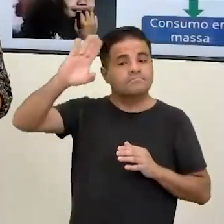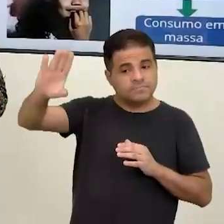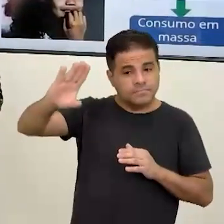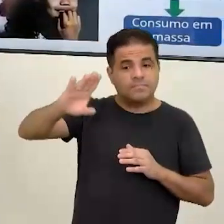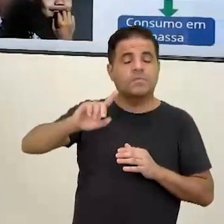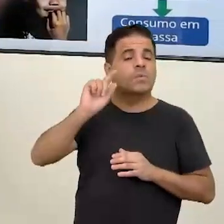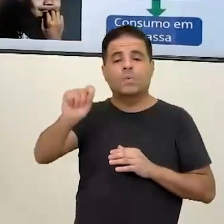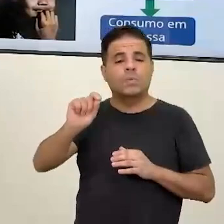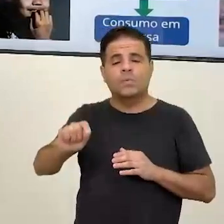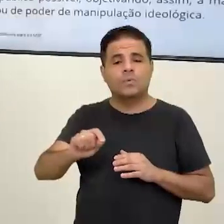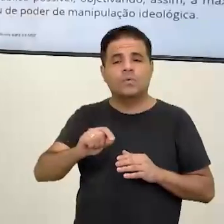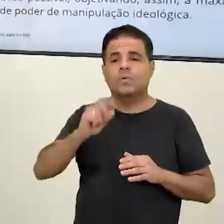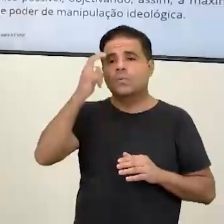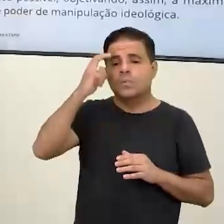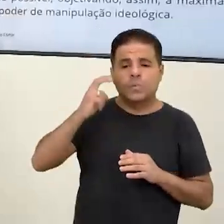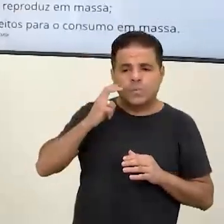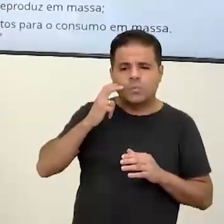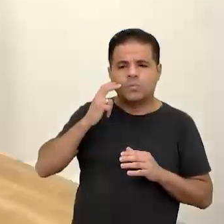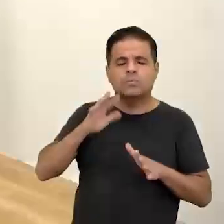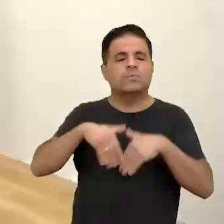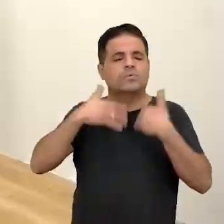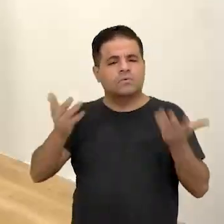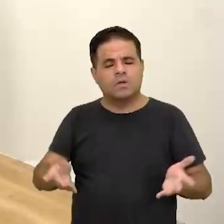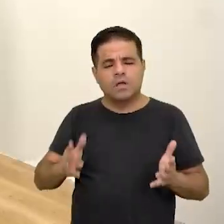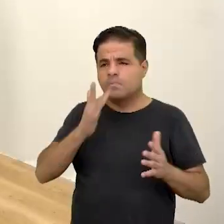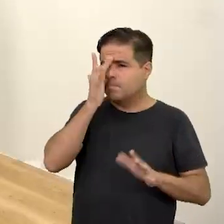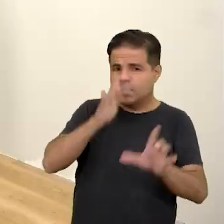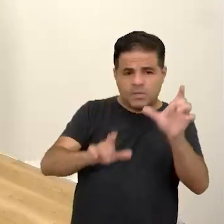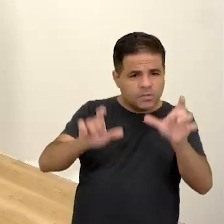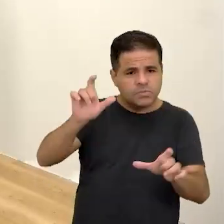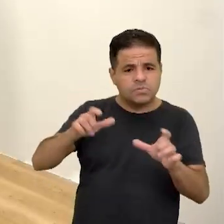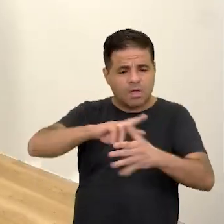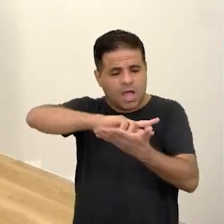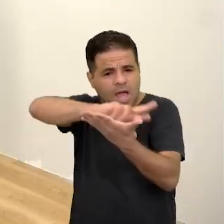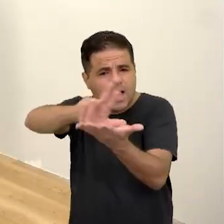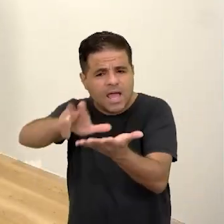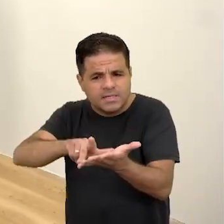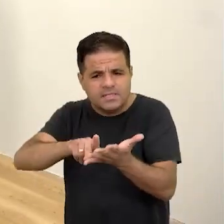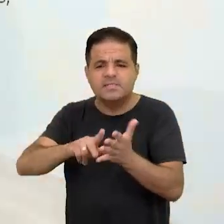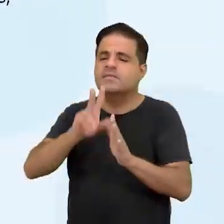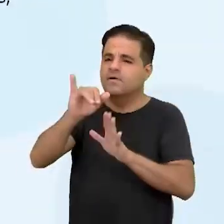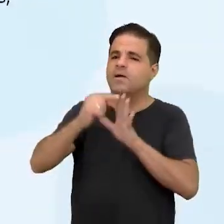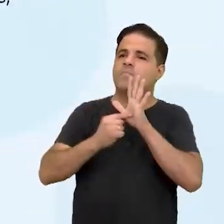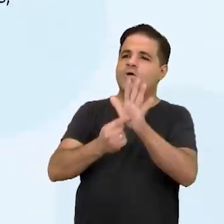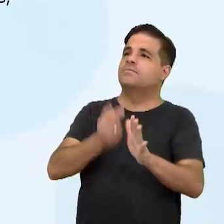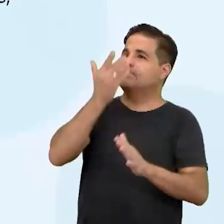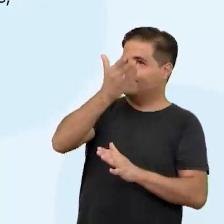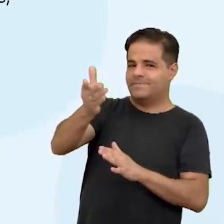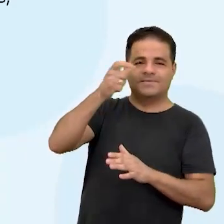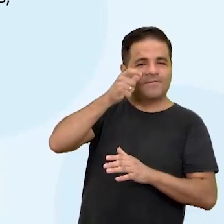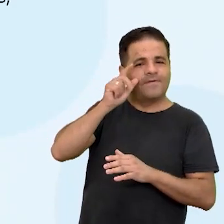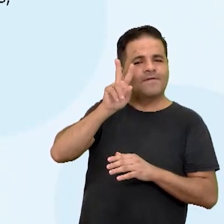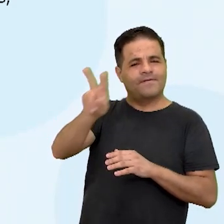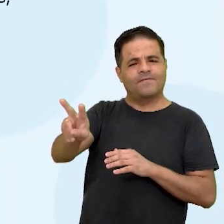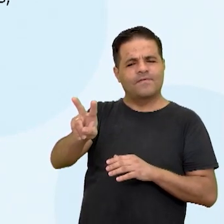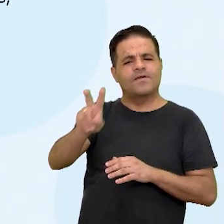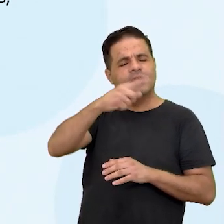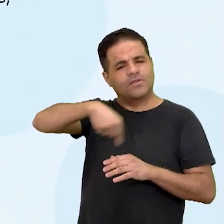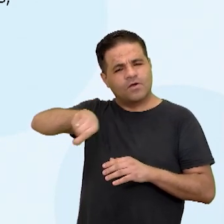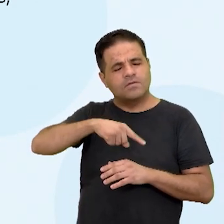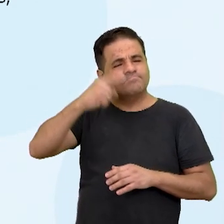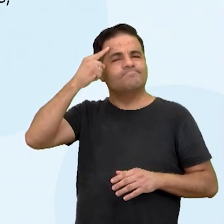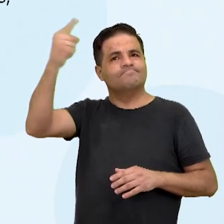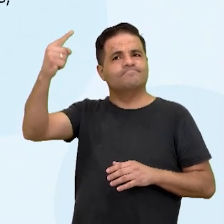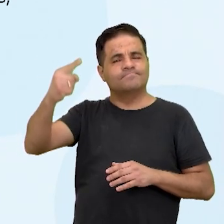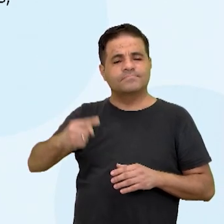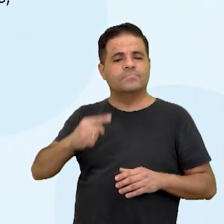principalmente o que é a cultura de massa, quais são as características da cultura de massa, vai aparecer aqui para vocês, né? Nós